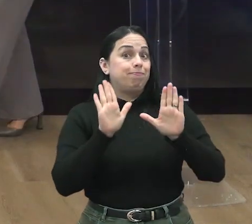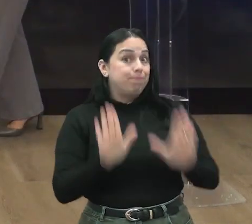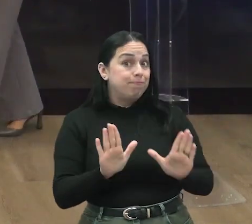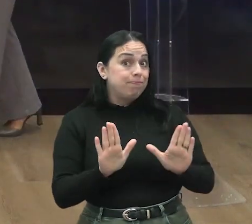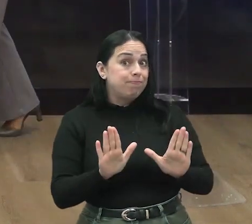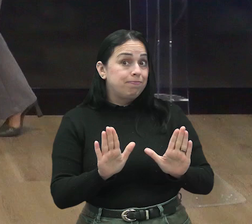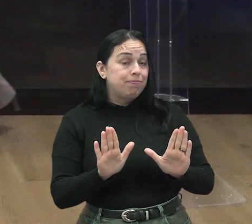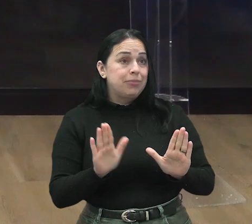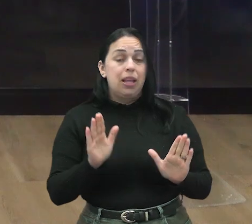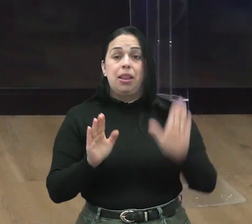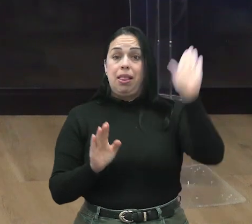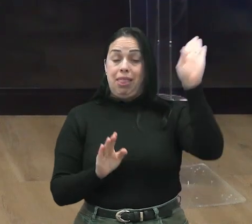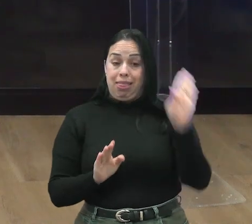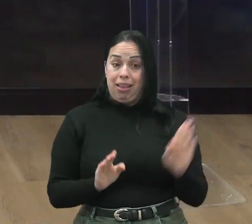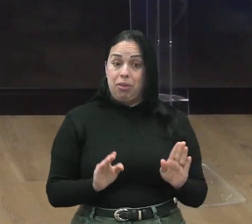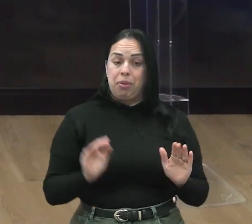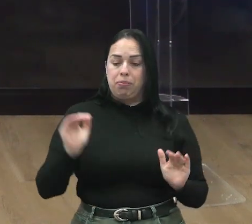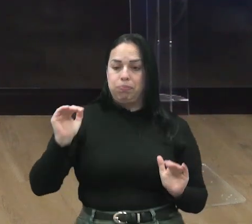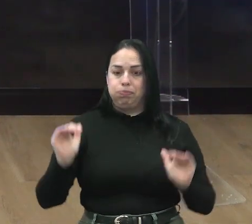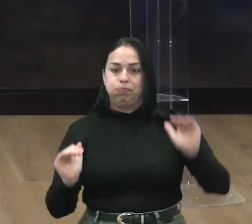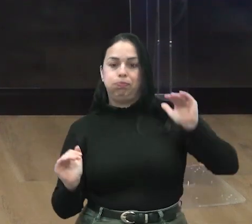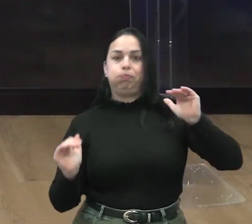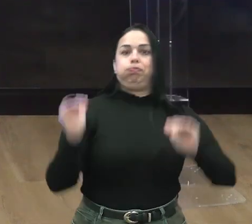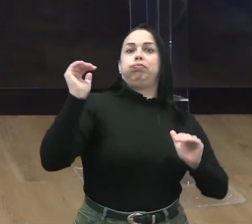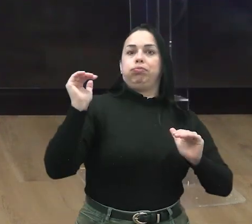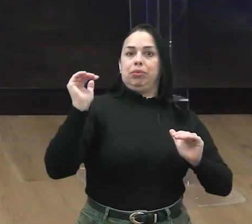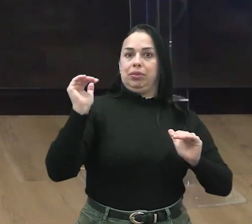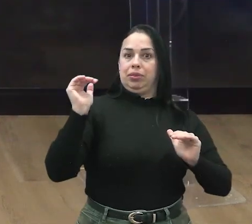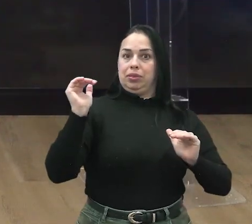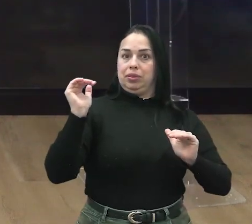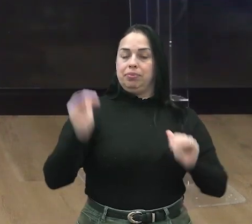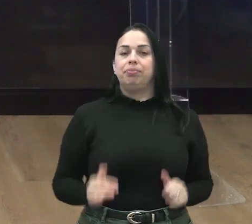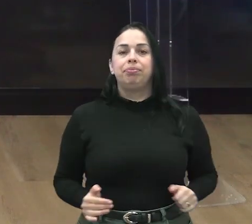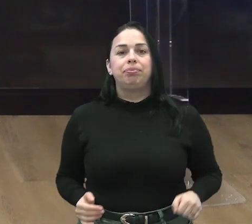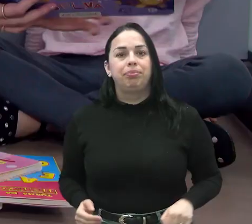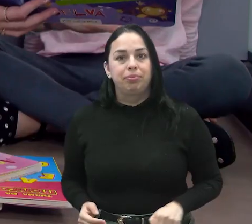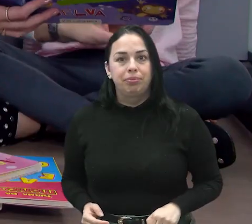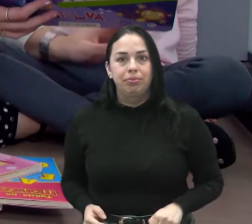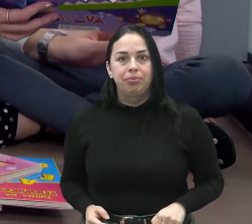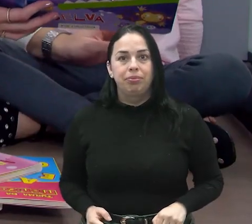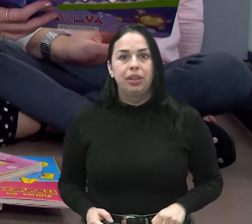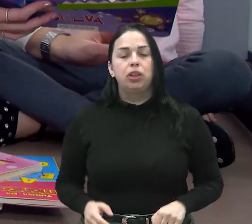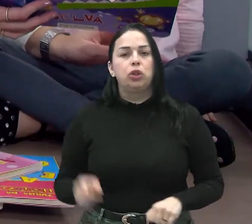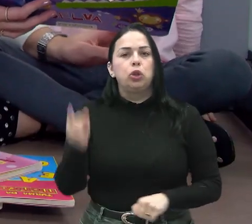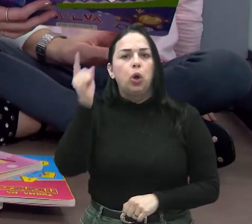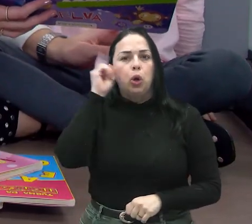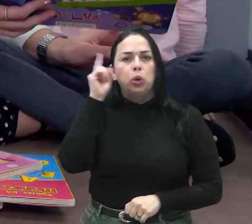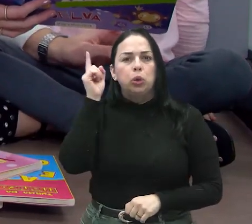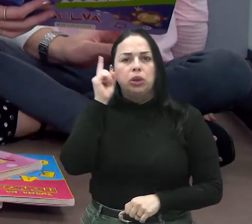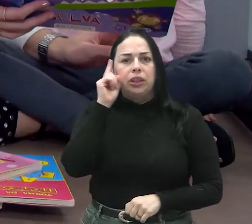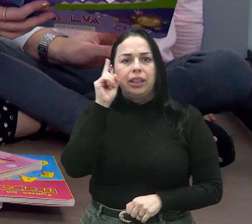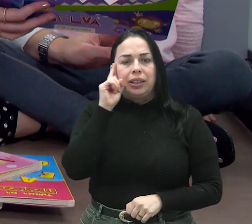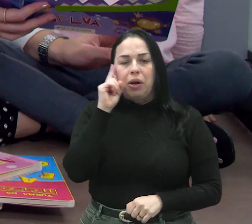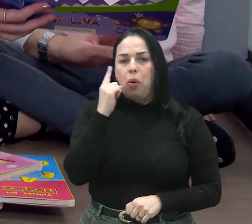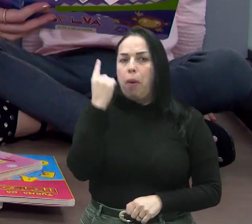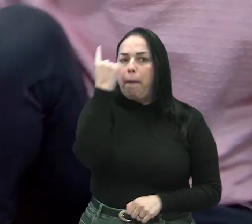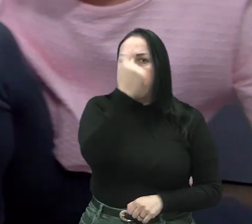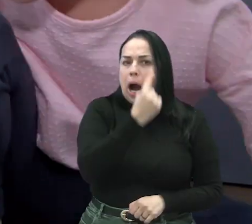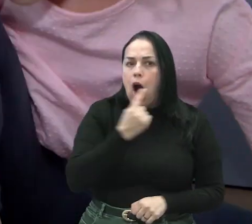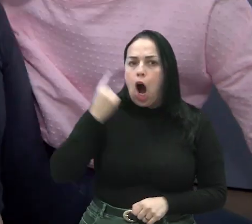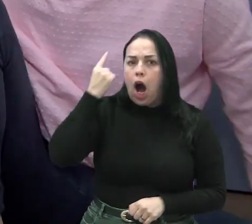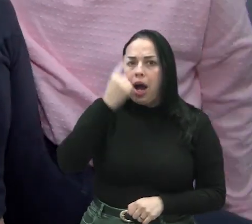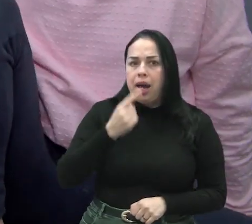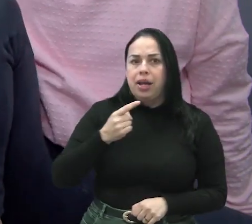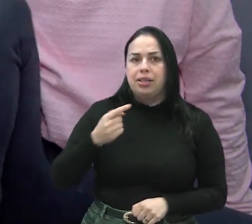resultado supera a meta e está acima da média nacional. Todos os dias, por pelo menos 1 hora,